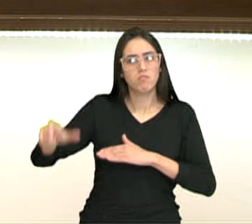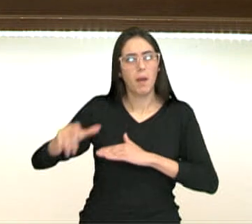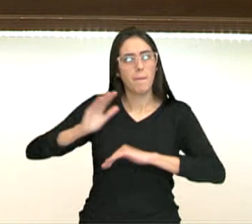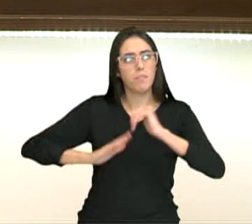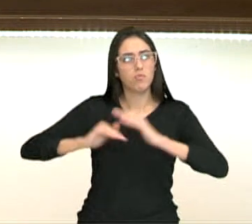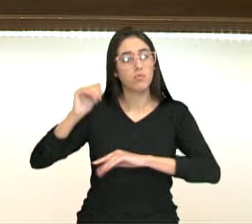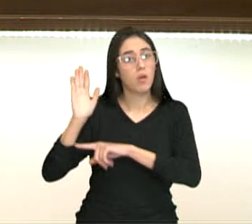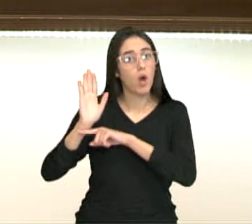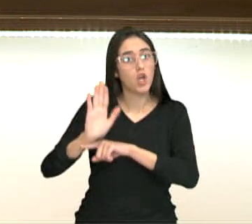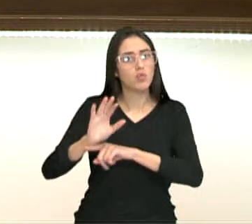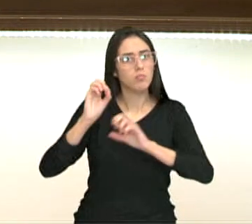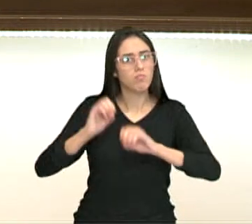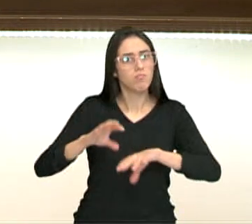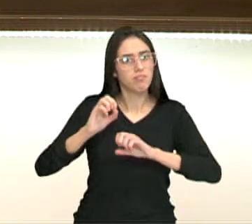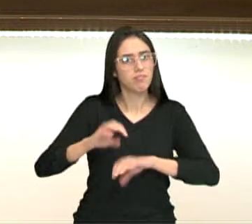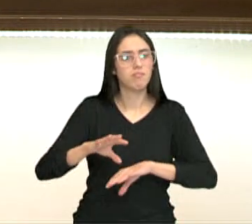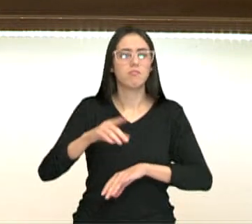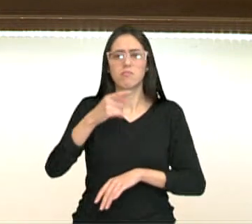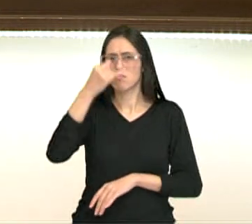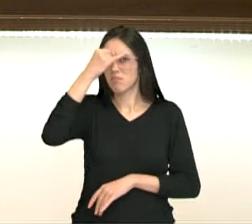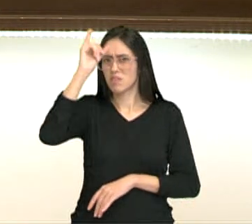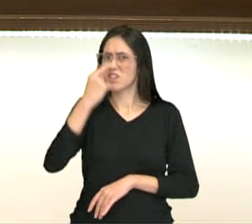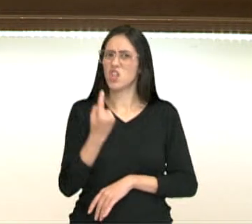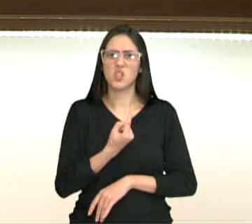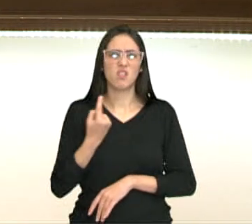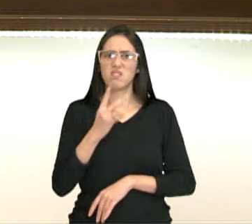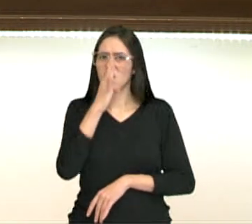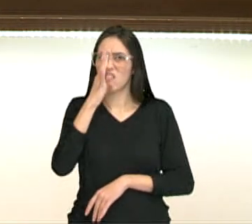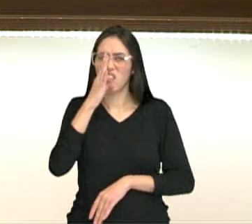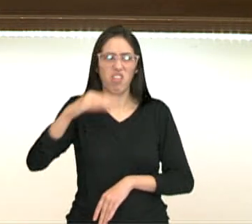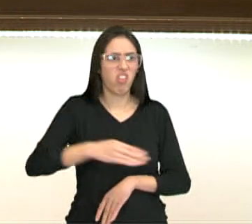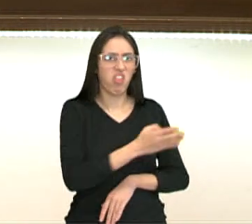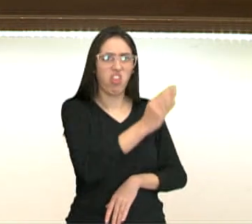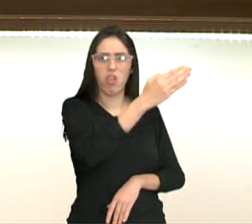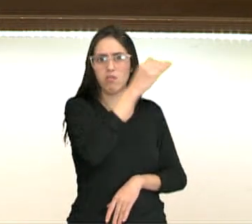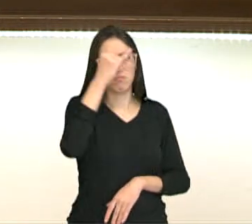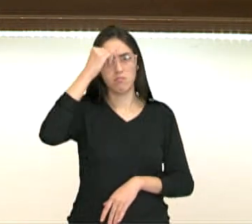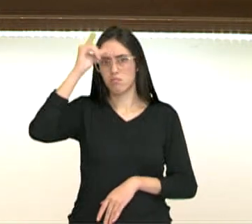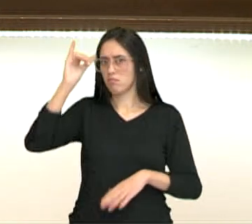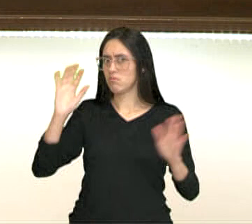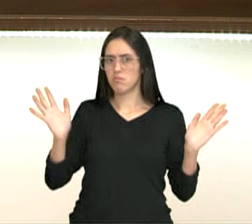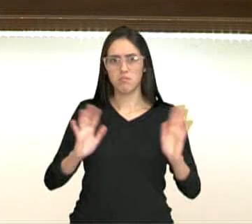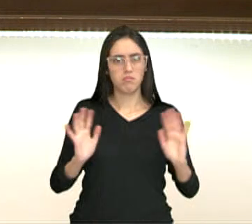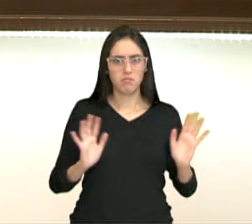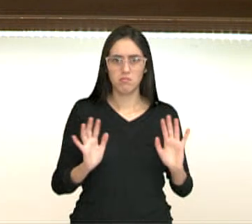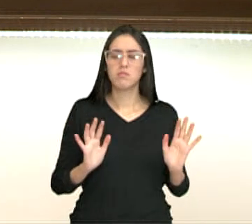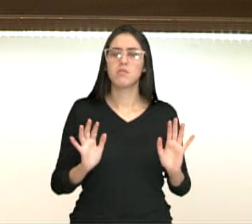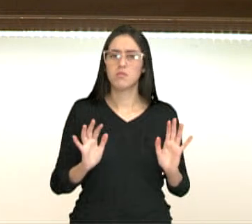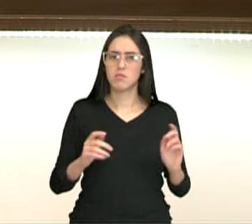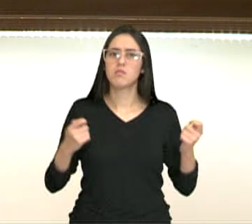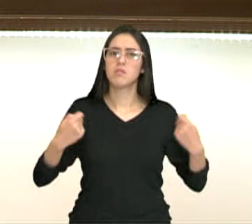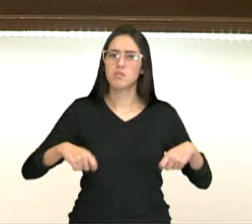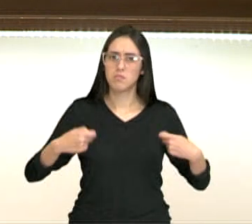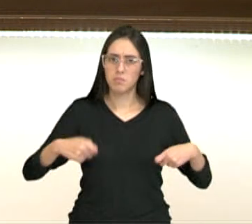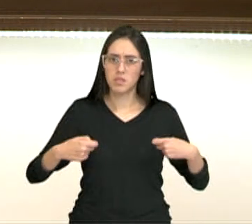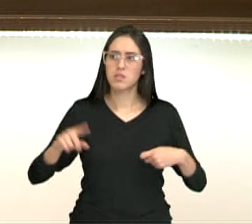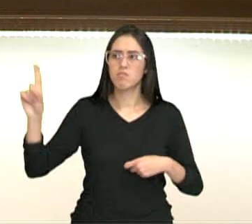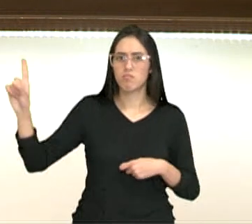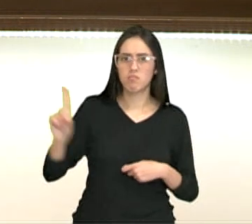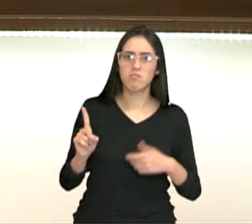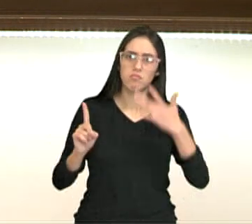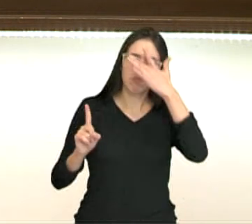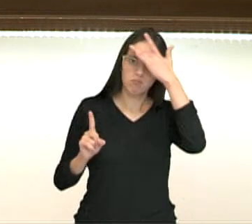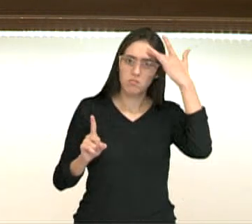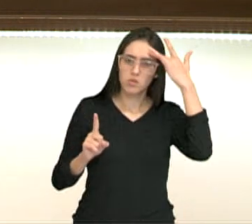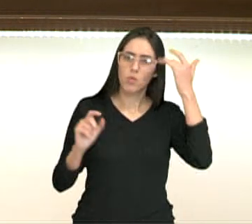um treinamento e nunca entre nessas trilhas sozinho, tá bom, gente? Pode ingressar sim na modalidade, é muito